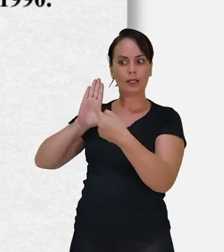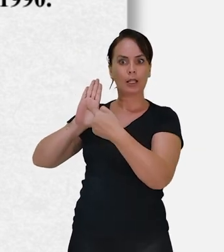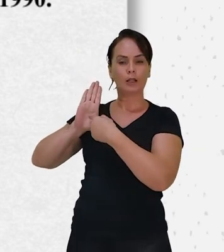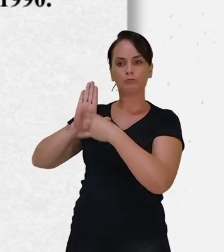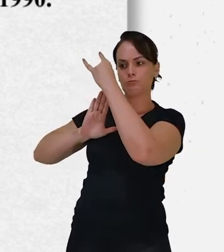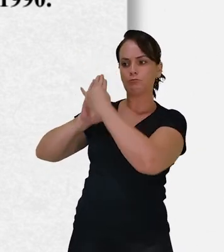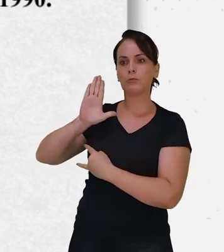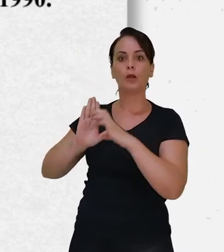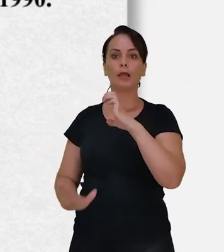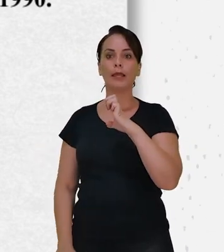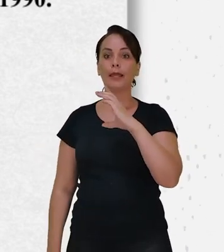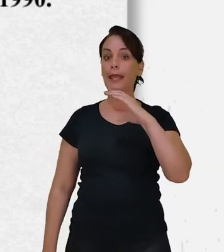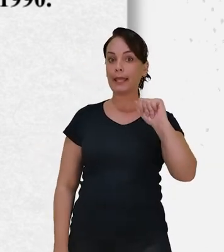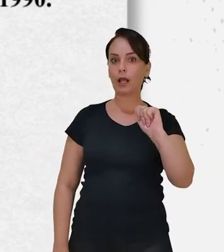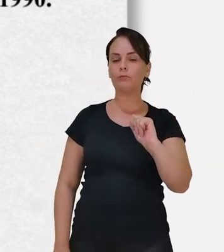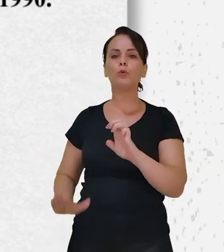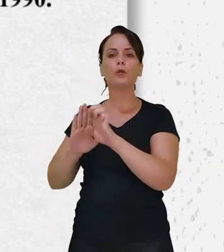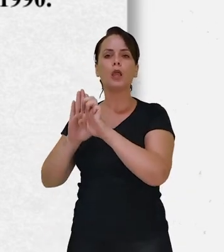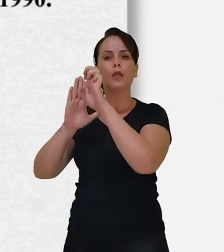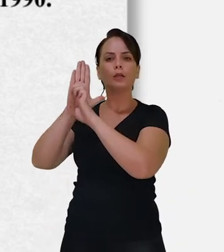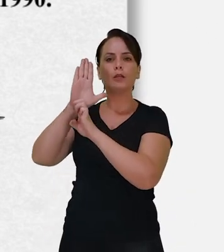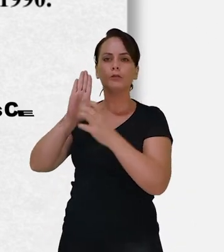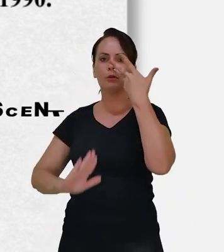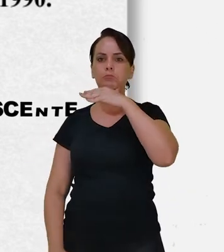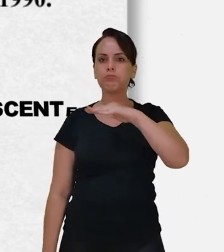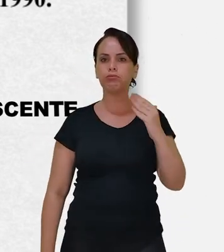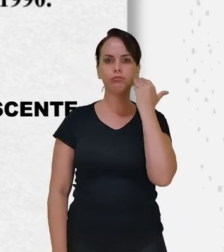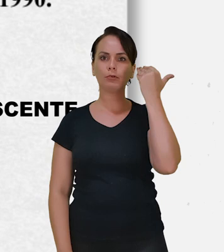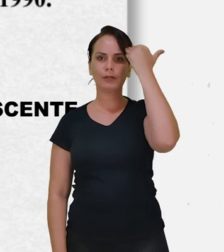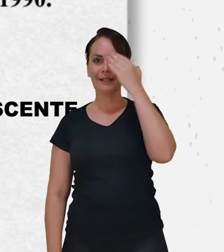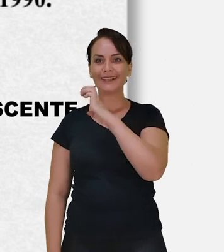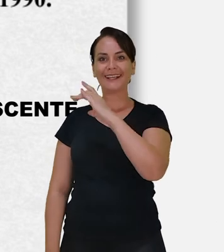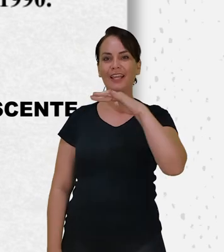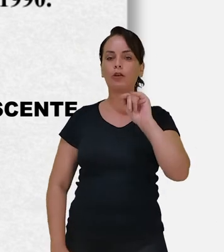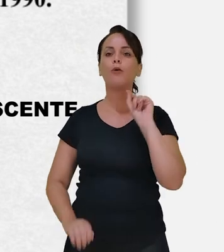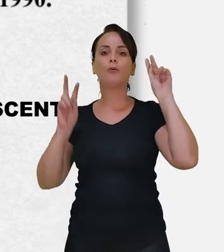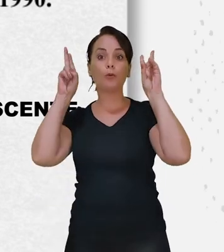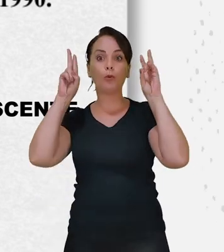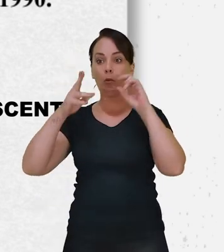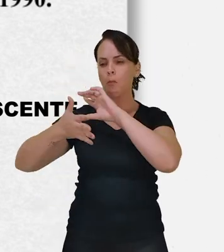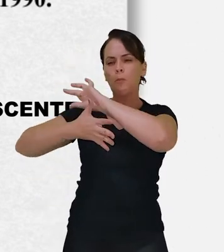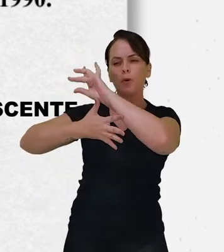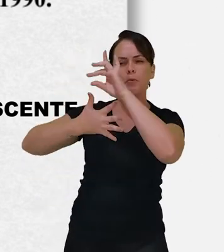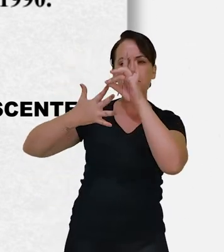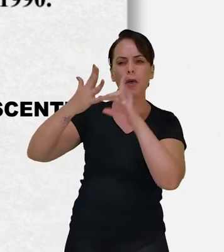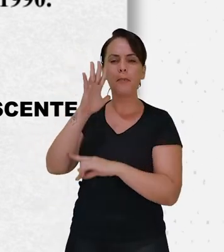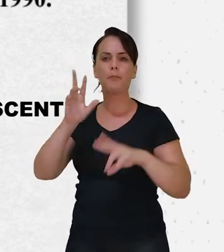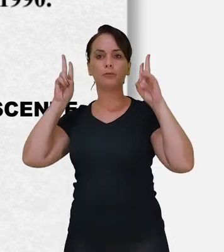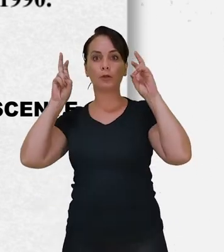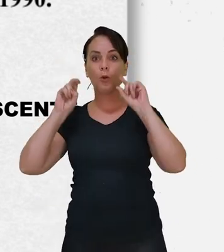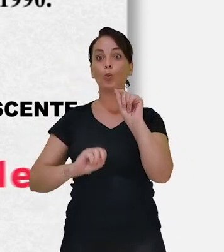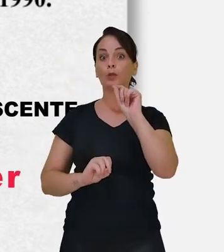documento chamado ECA, Estatuto da Criança e do Adolescente. O ECA trata de muitos assuntos e um deles